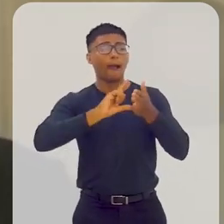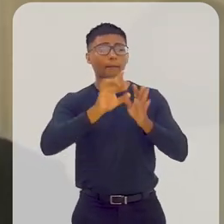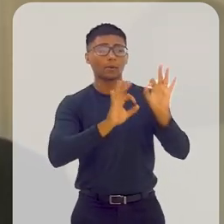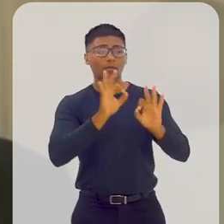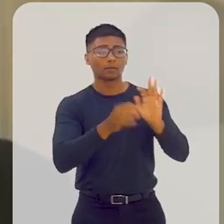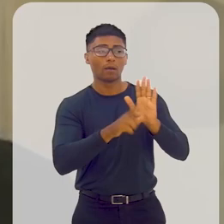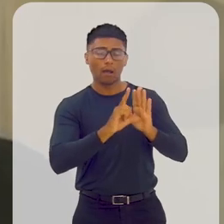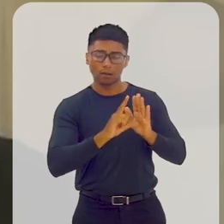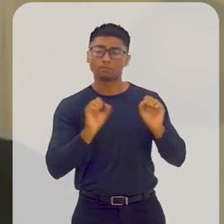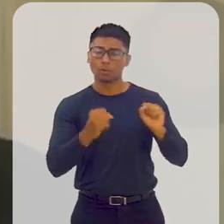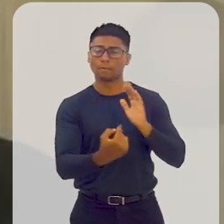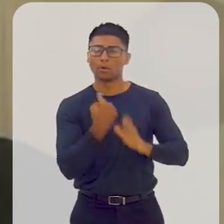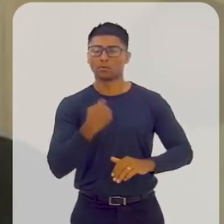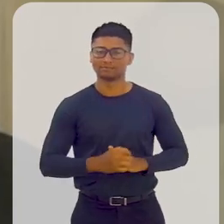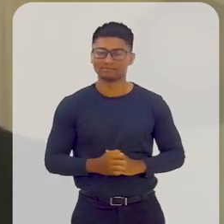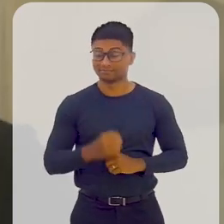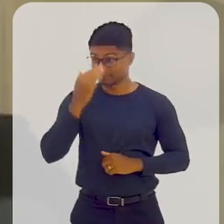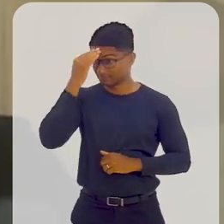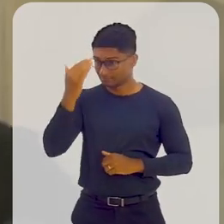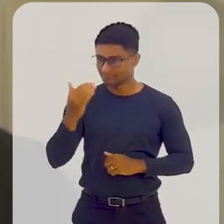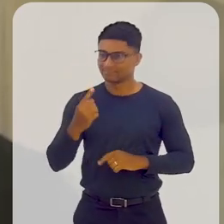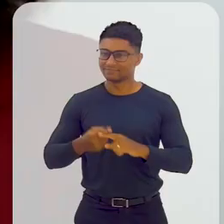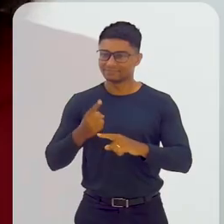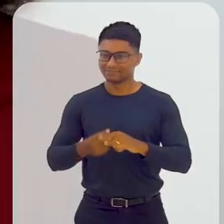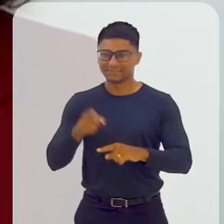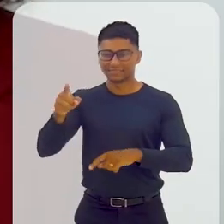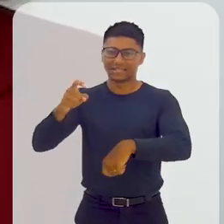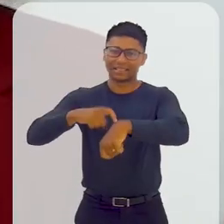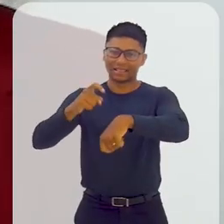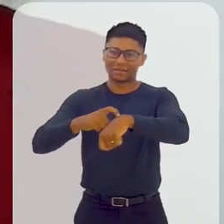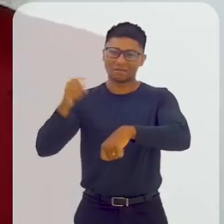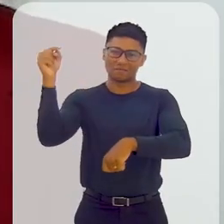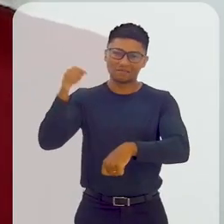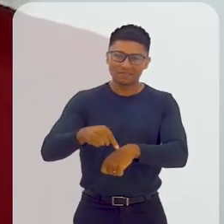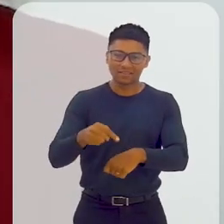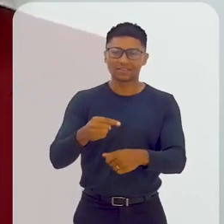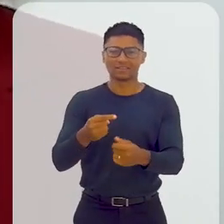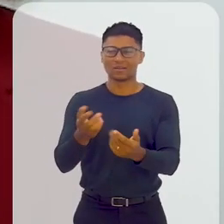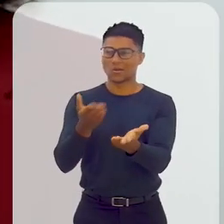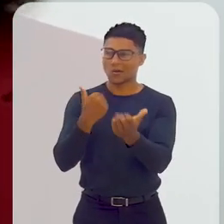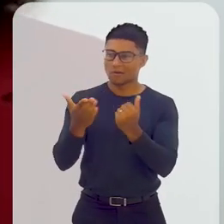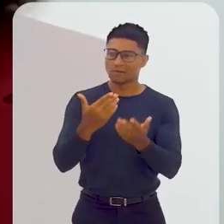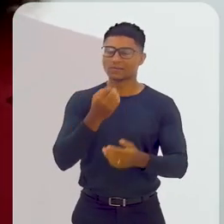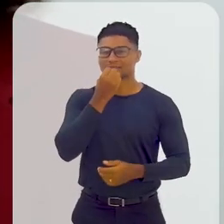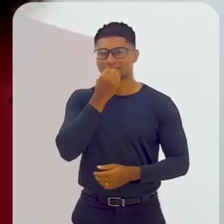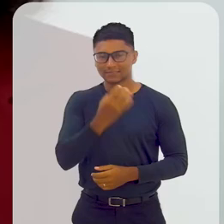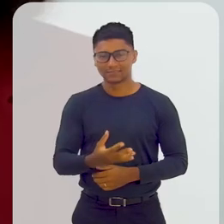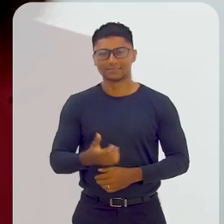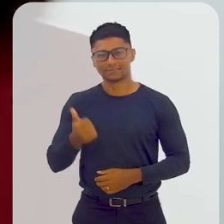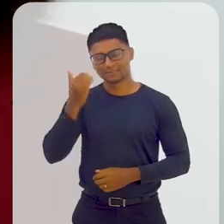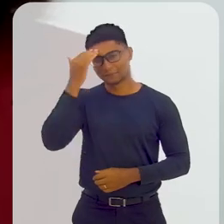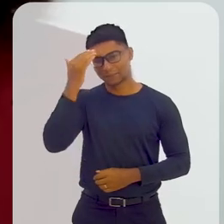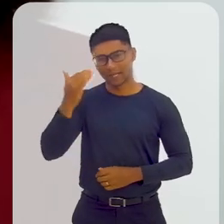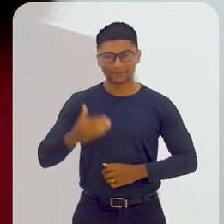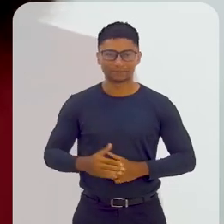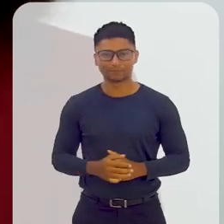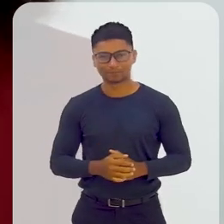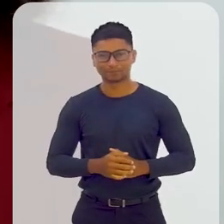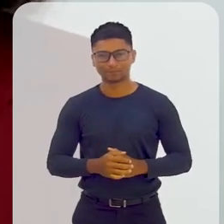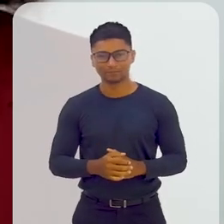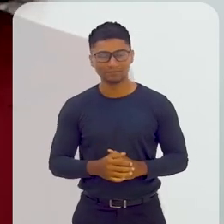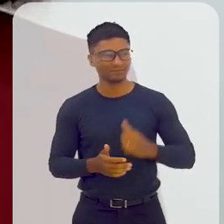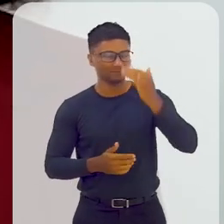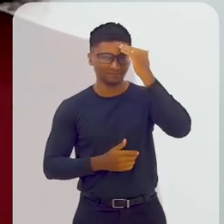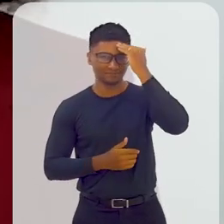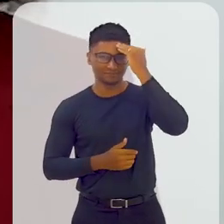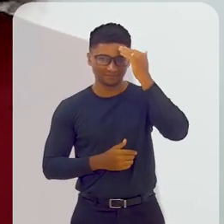Consulte o conselho antes de fazer um projeto. Obrigada, presidente, por abrir um espaço na sua agenda para contribuir para o desenho dessa agenda de